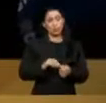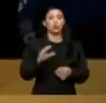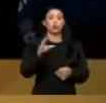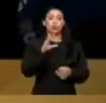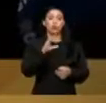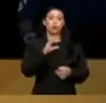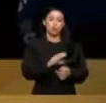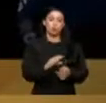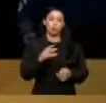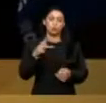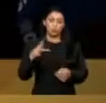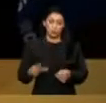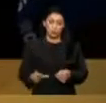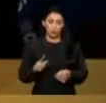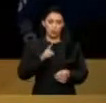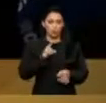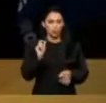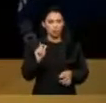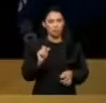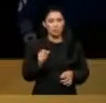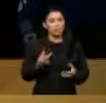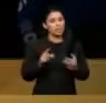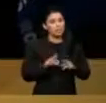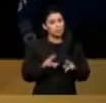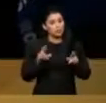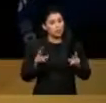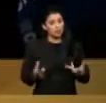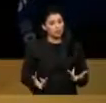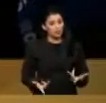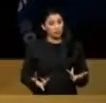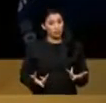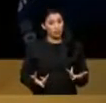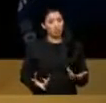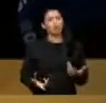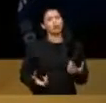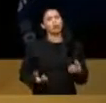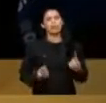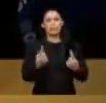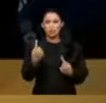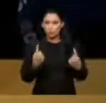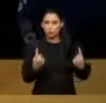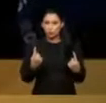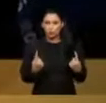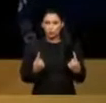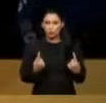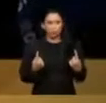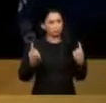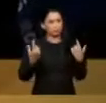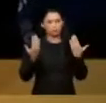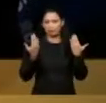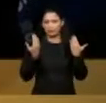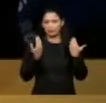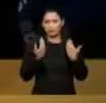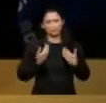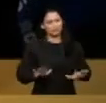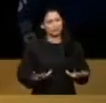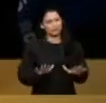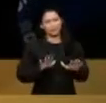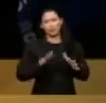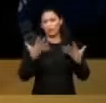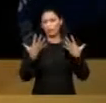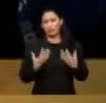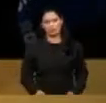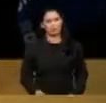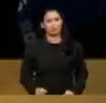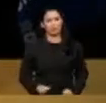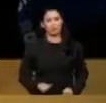racismo expresso em lei extravagante. Ambas são moralmente reprováveis. Ambas são gestos